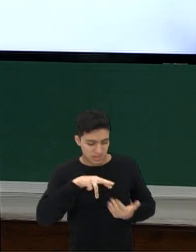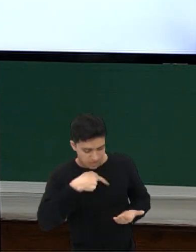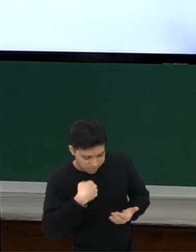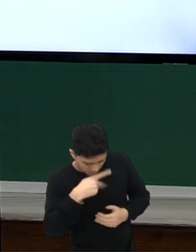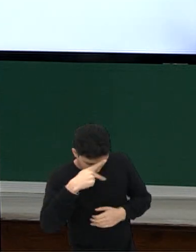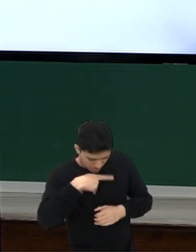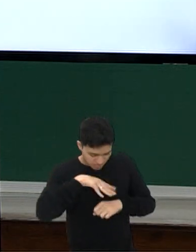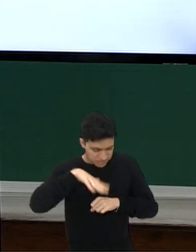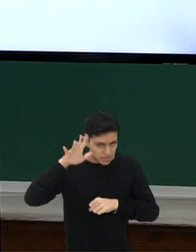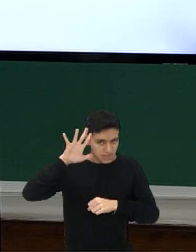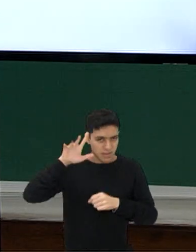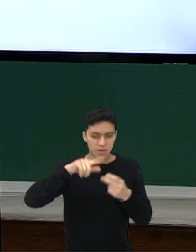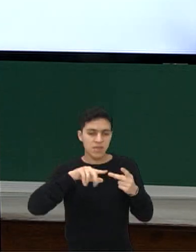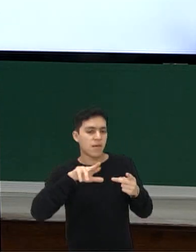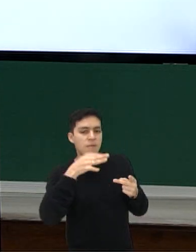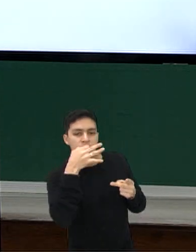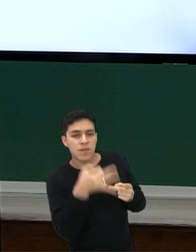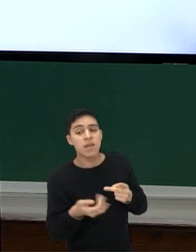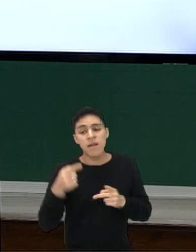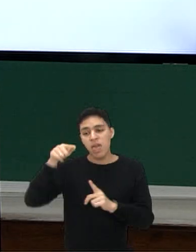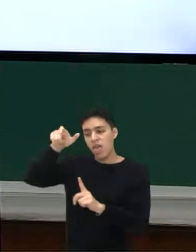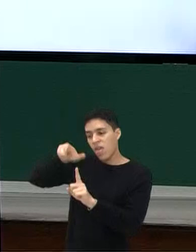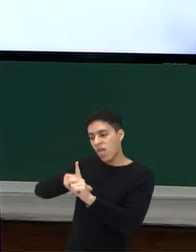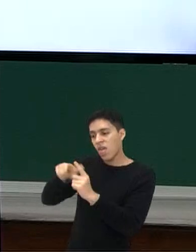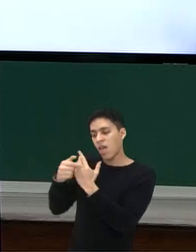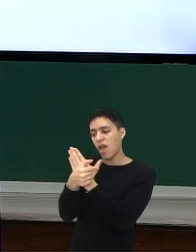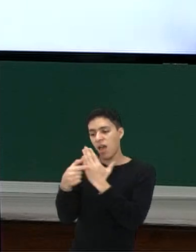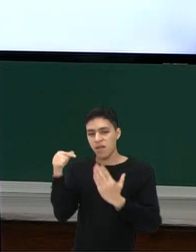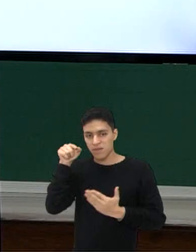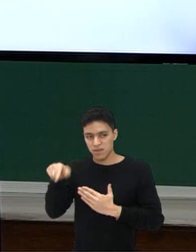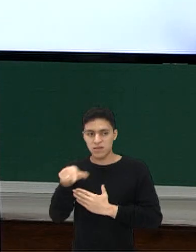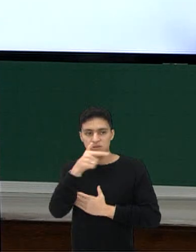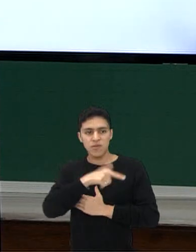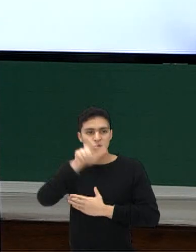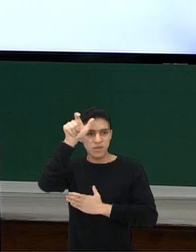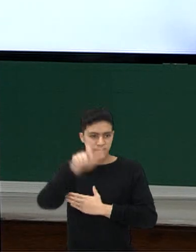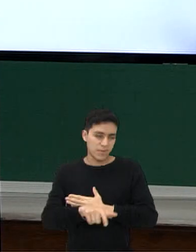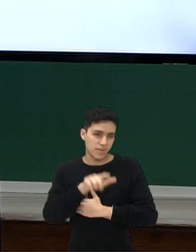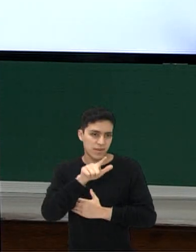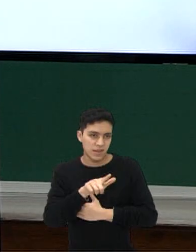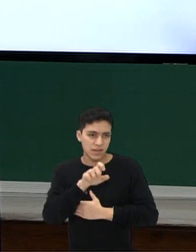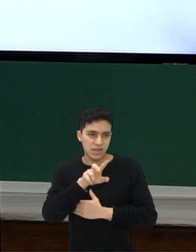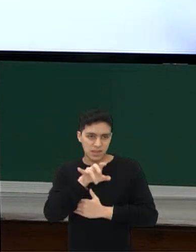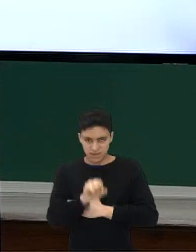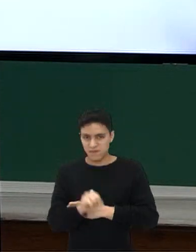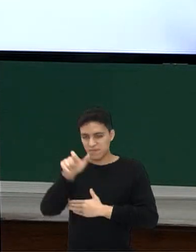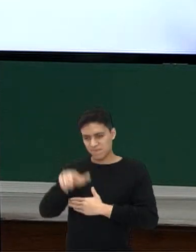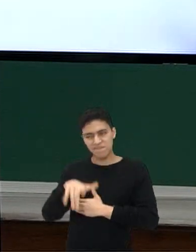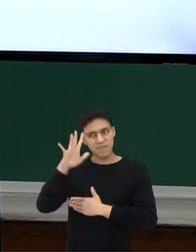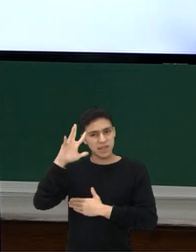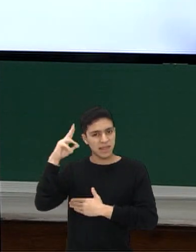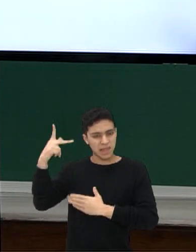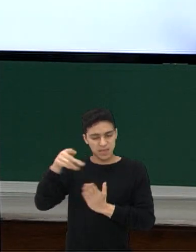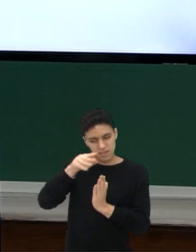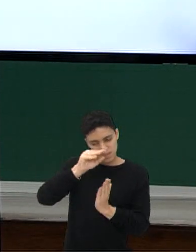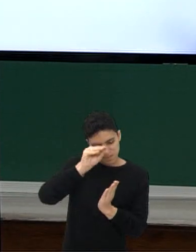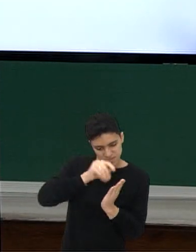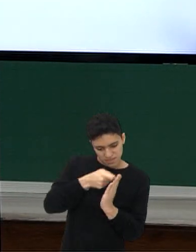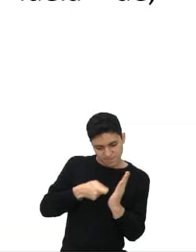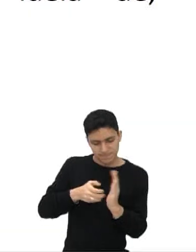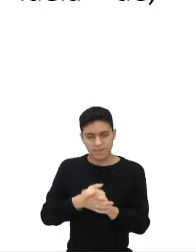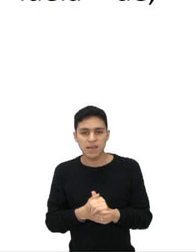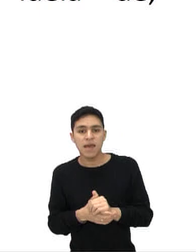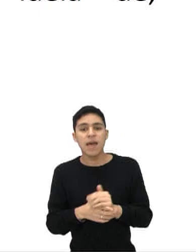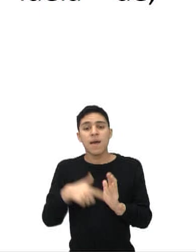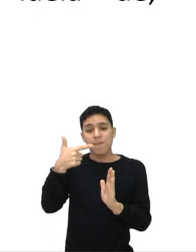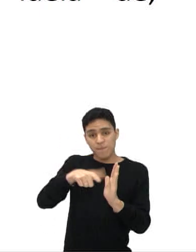pensamento dele, não é a opinião dele, tá? É a opinião de outra pessoa que ele coloca ali, certo? Tenho mais um quiz para